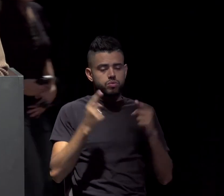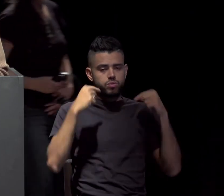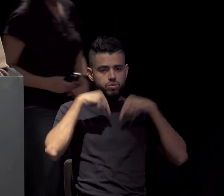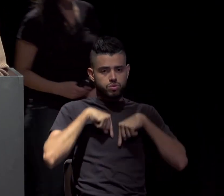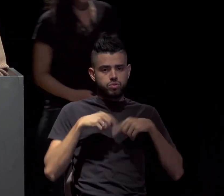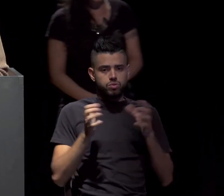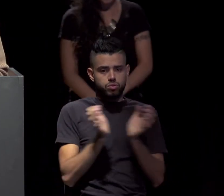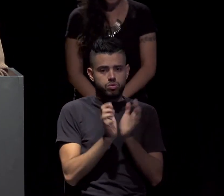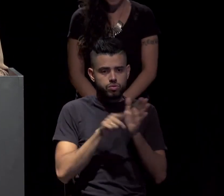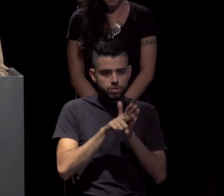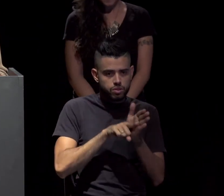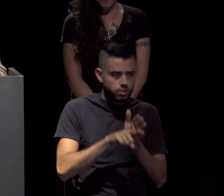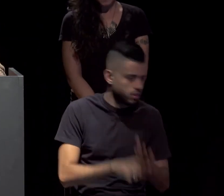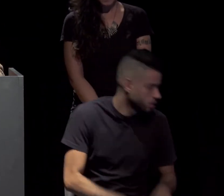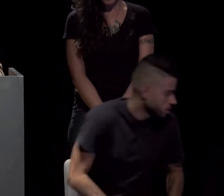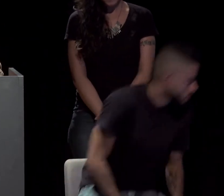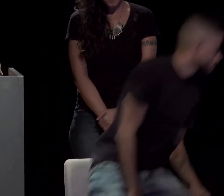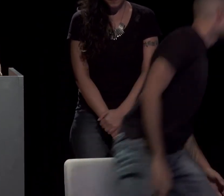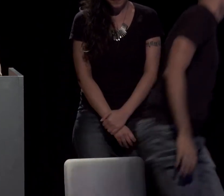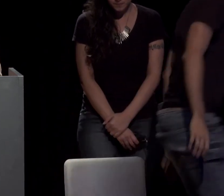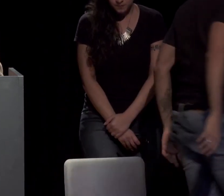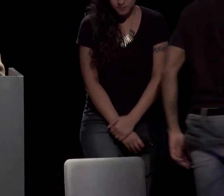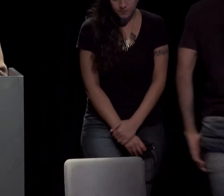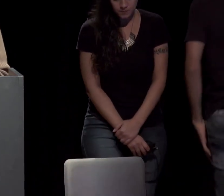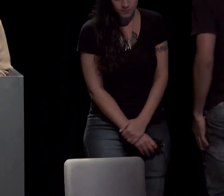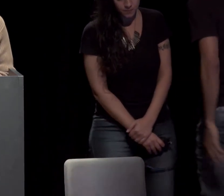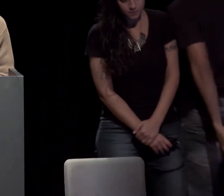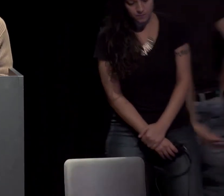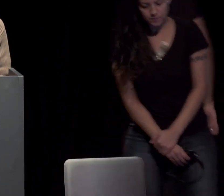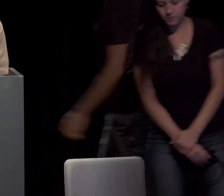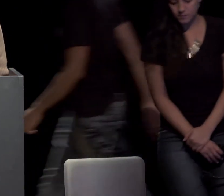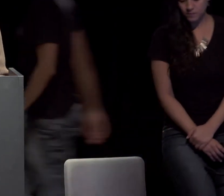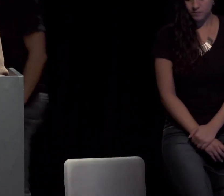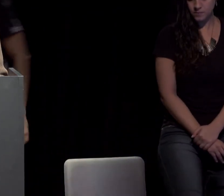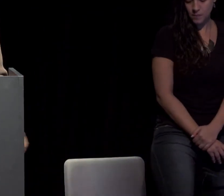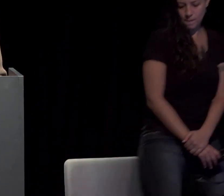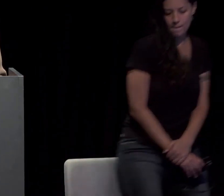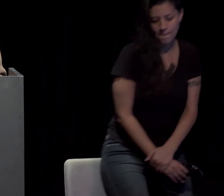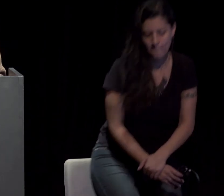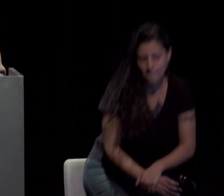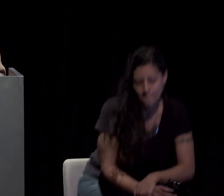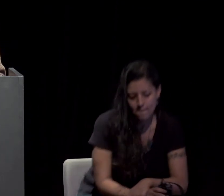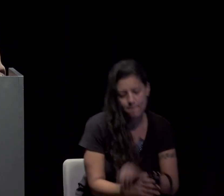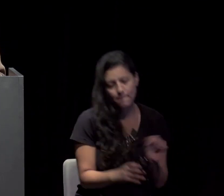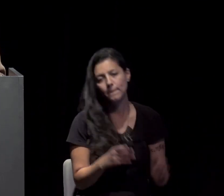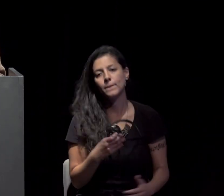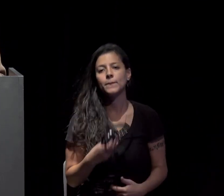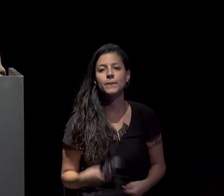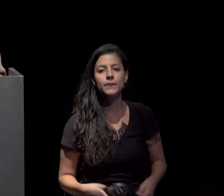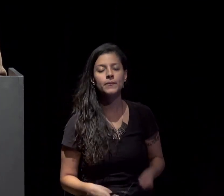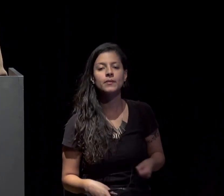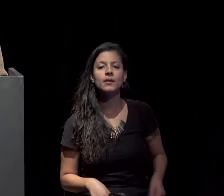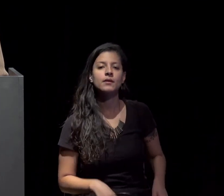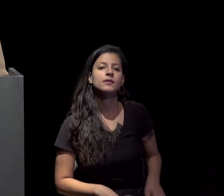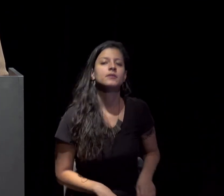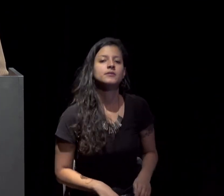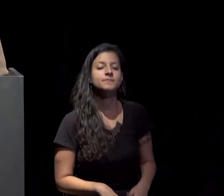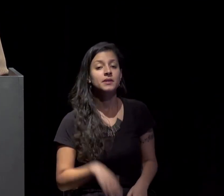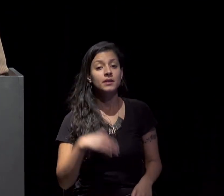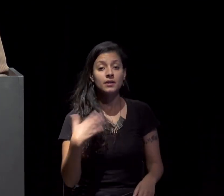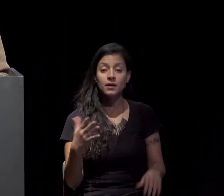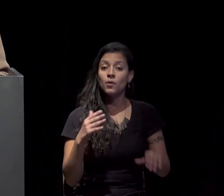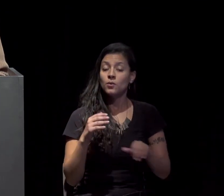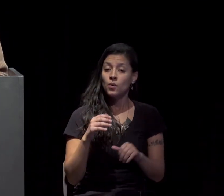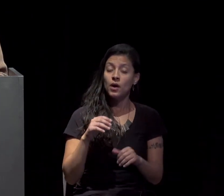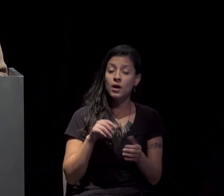da comunidade investigada. Então, nós tivemos uma mudança radical nos processos de descrição do Congado. Passamos da